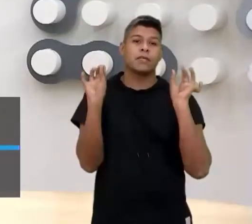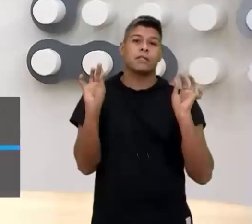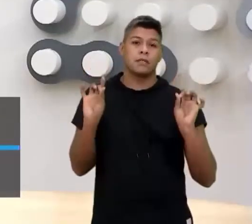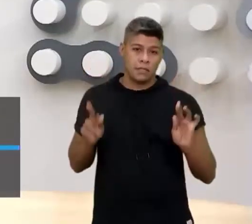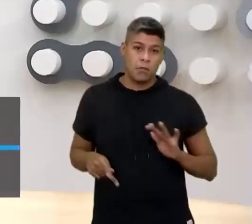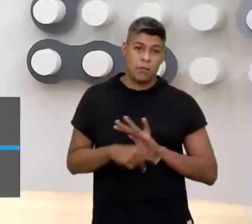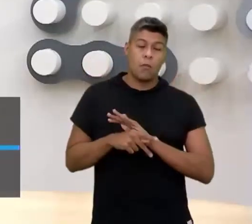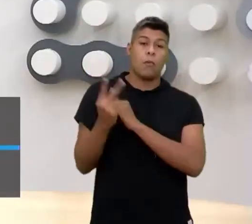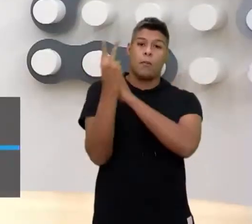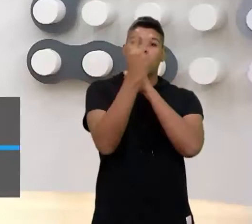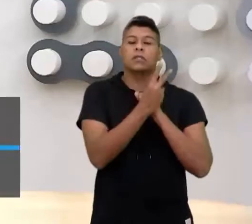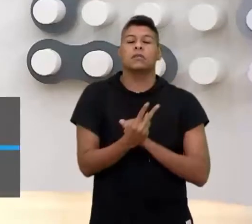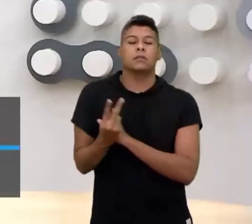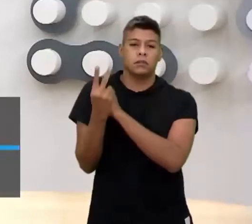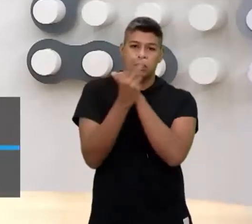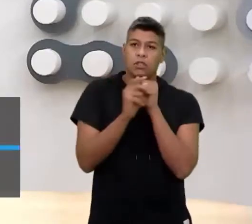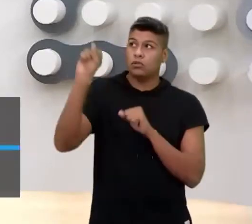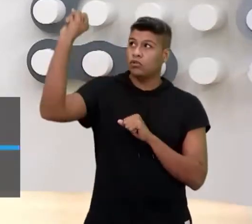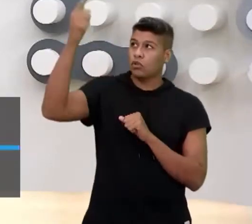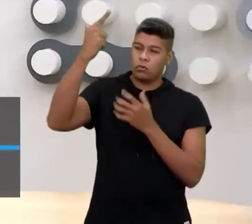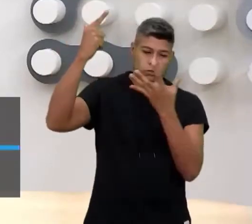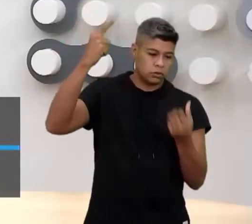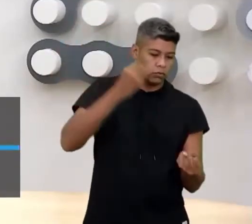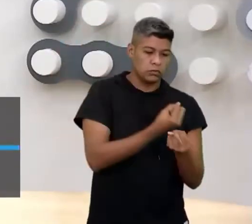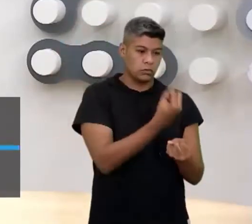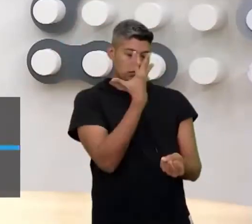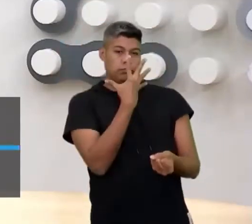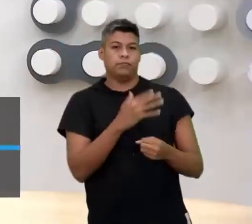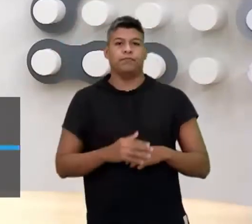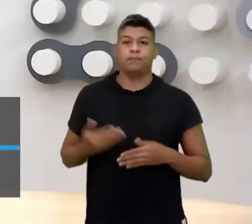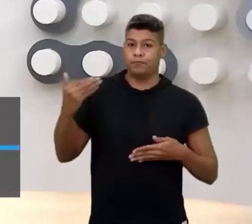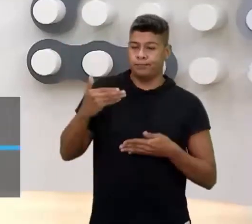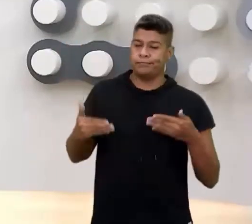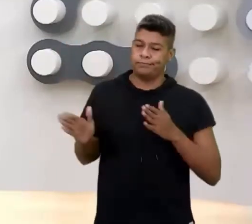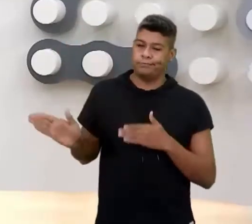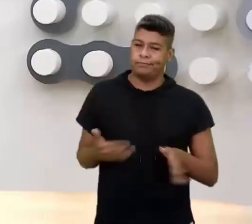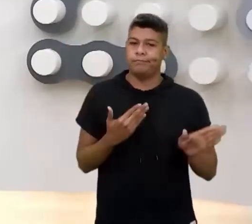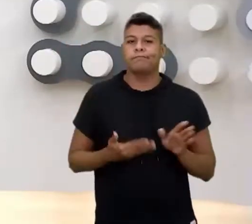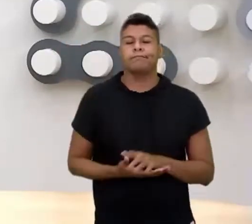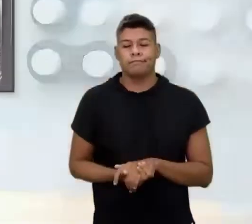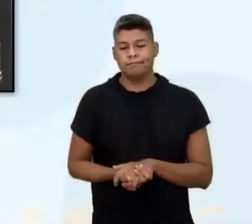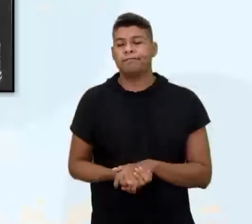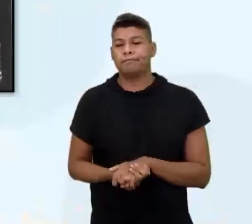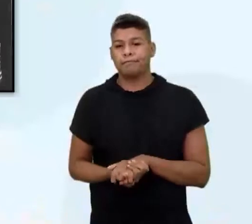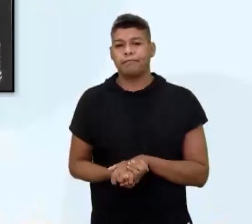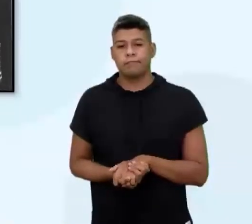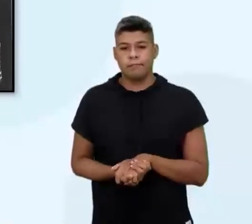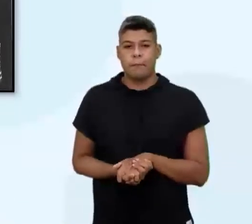se proteger aí, né, da luz solar. Vamos para o nosso próximo slide, lá na tela.